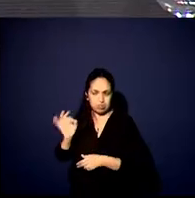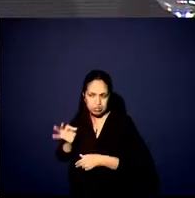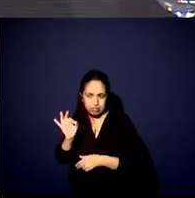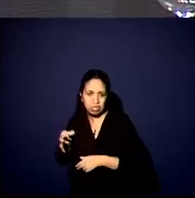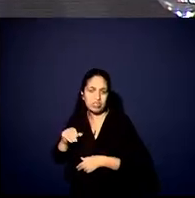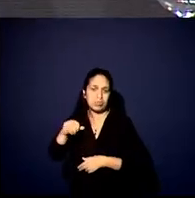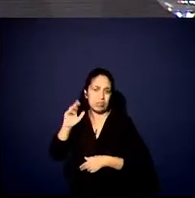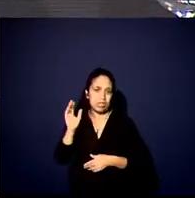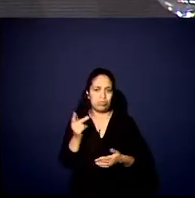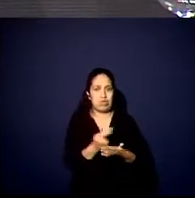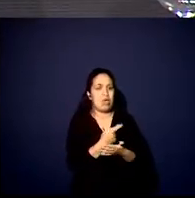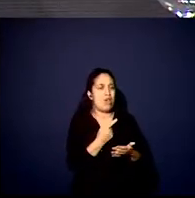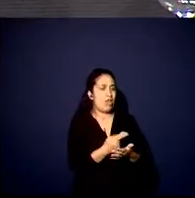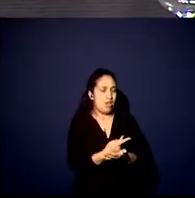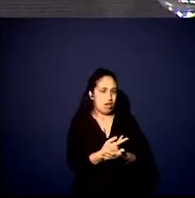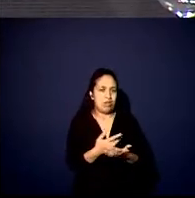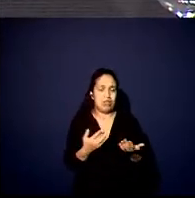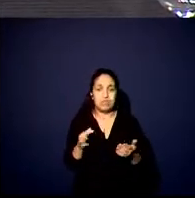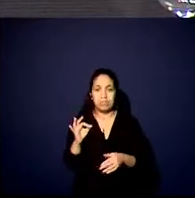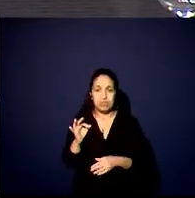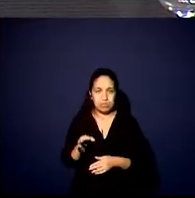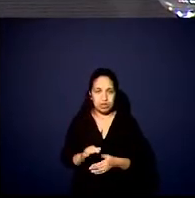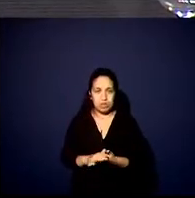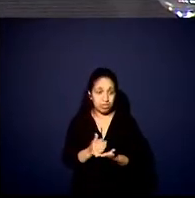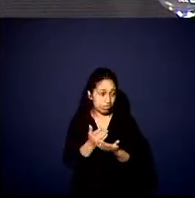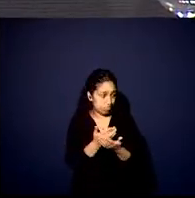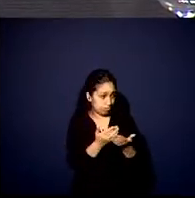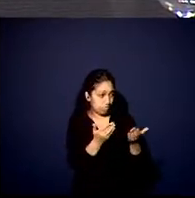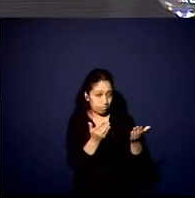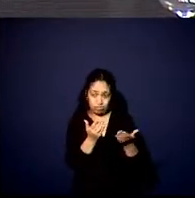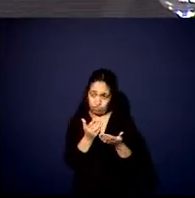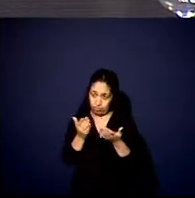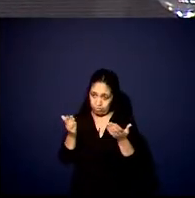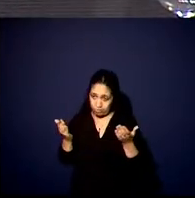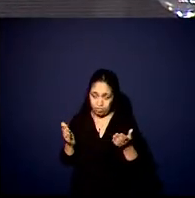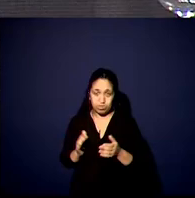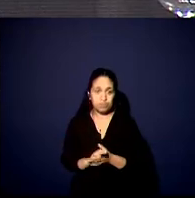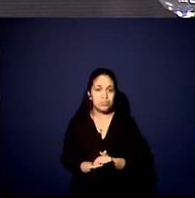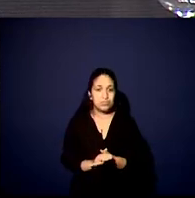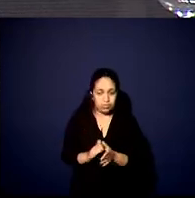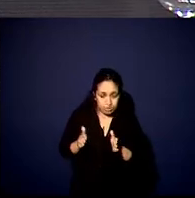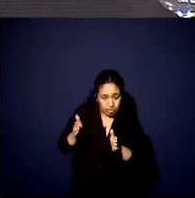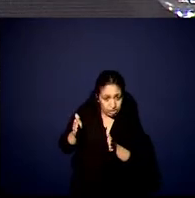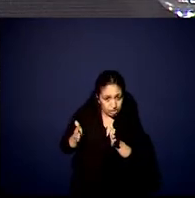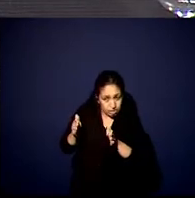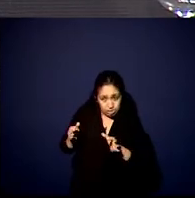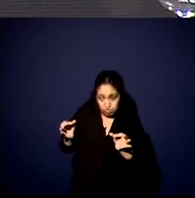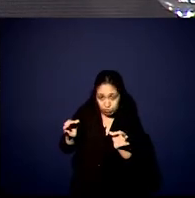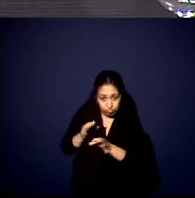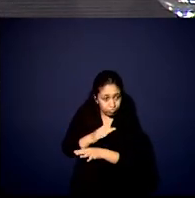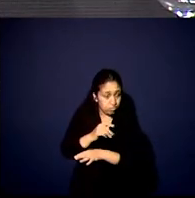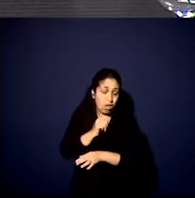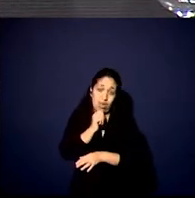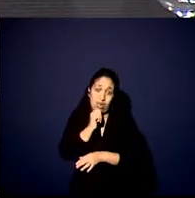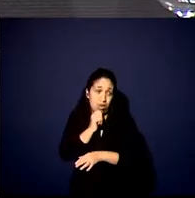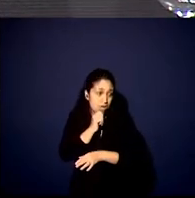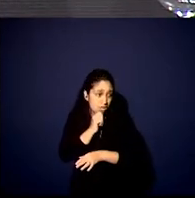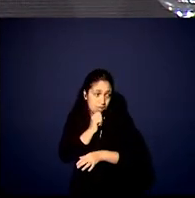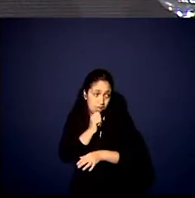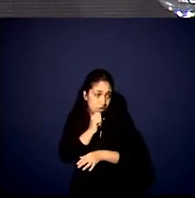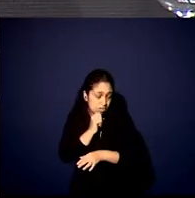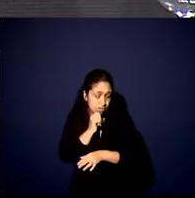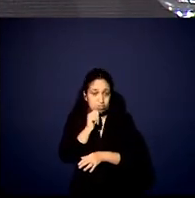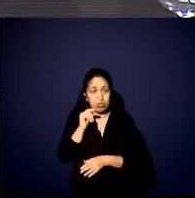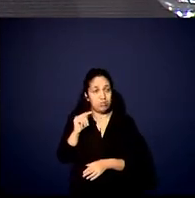e é possível também afirmar as senhoras e os senhores que esta era ainda não se encerrou muito provavelmente ainda